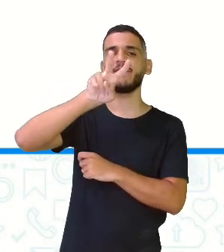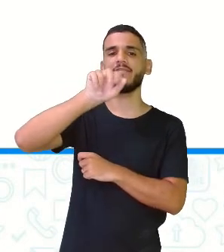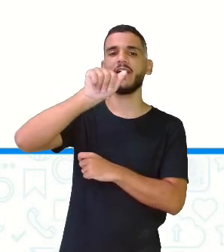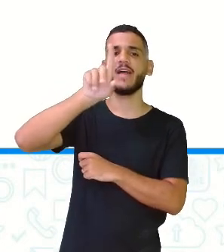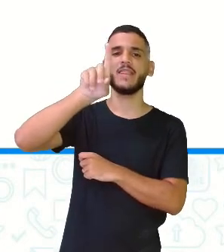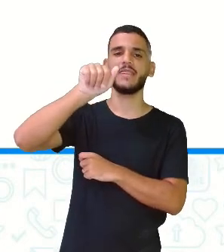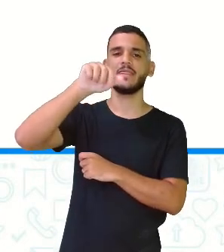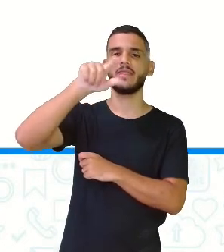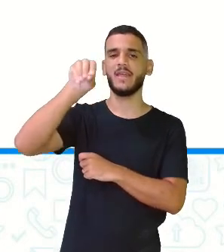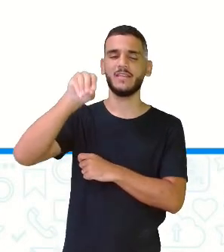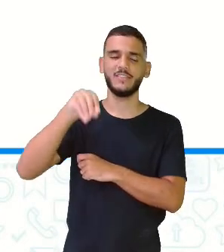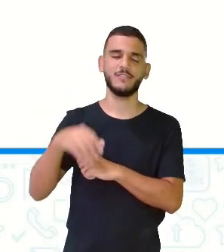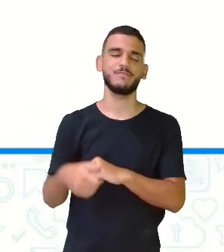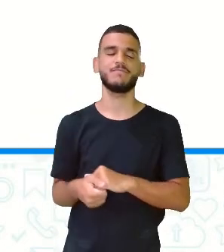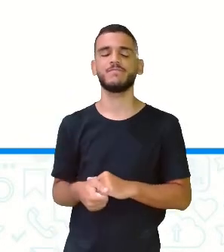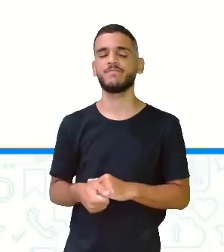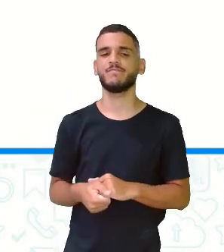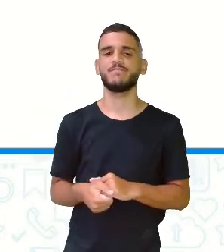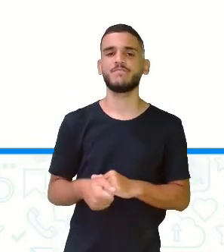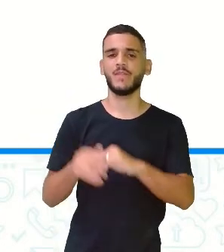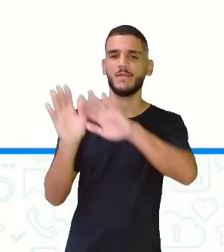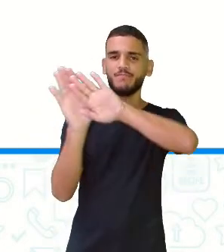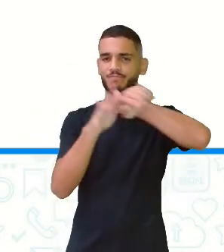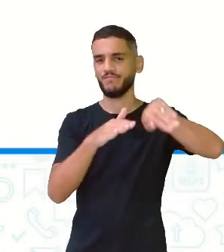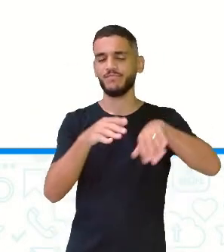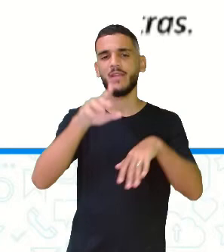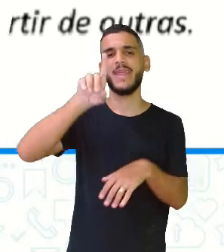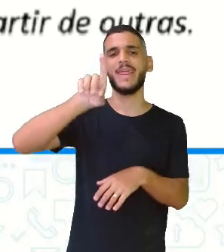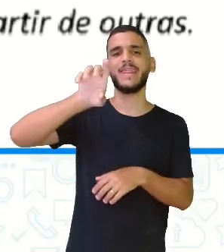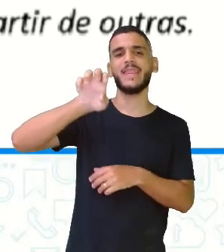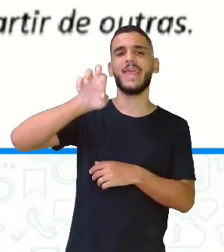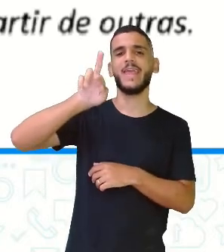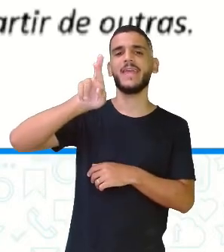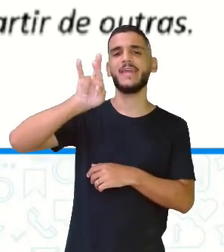vocês. O que são palavras primitivas e derivadas?